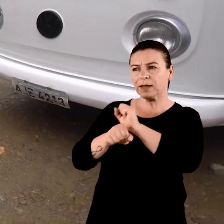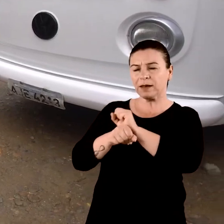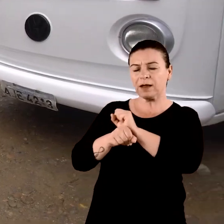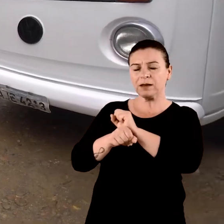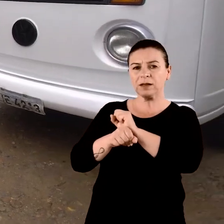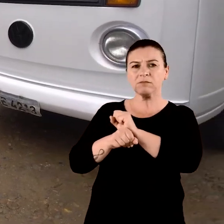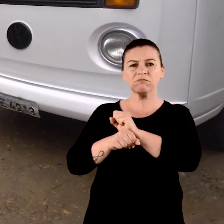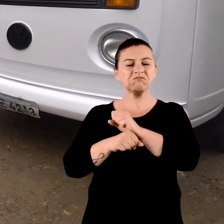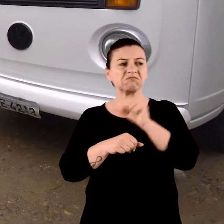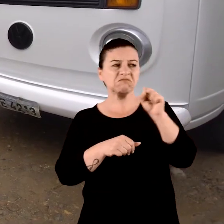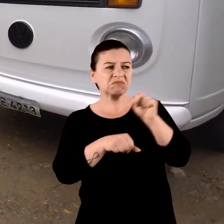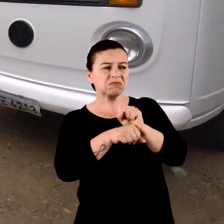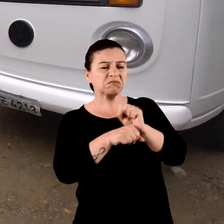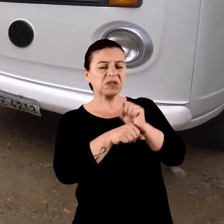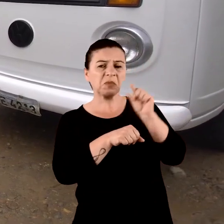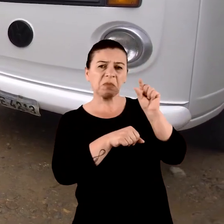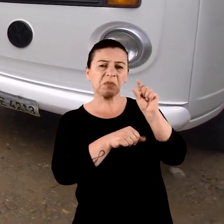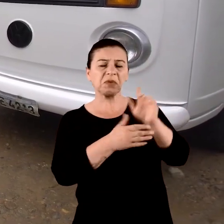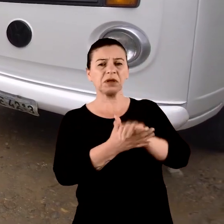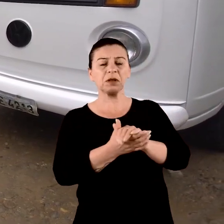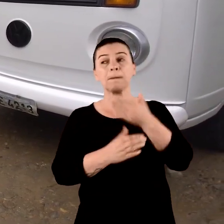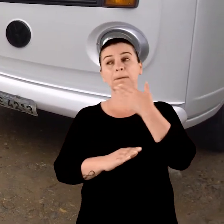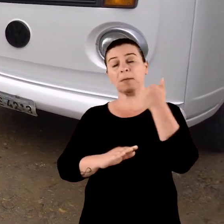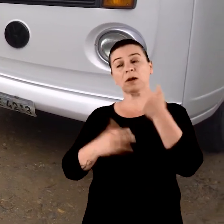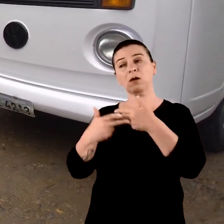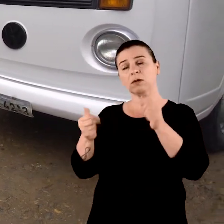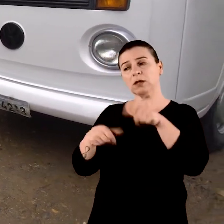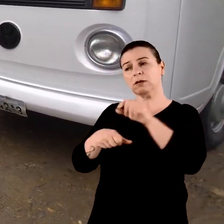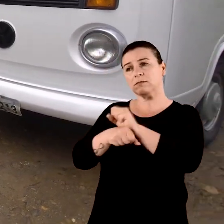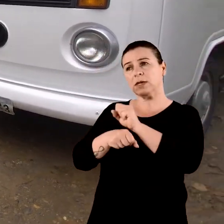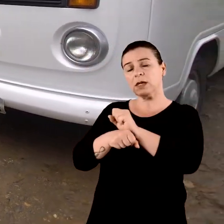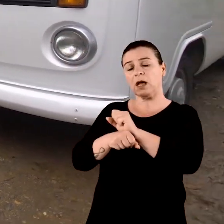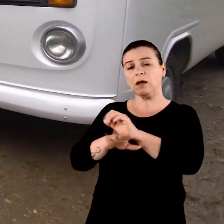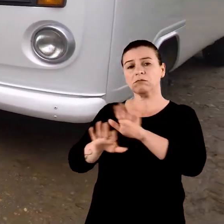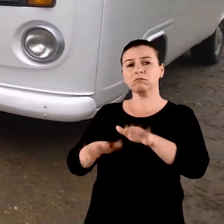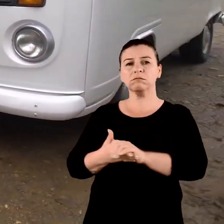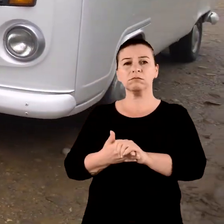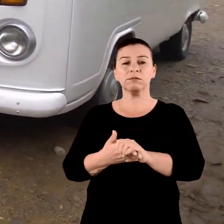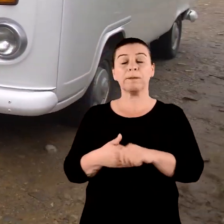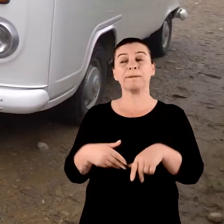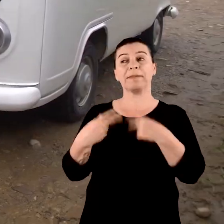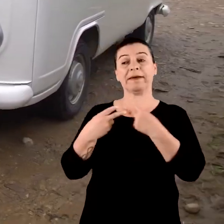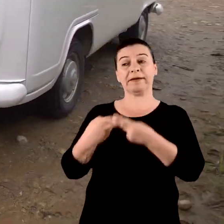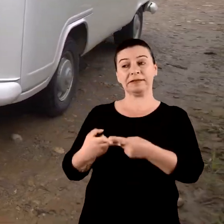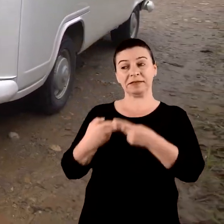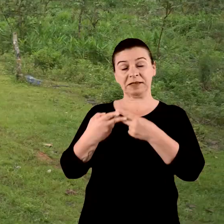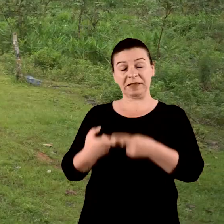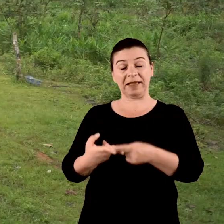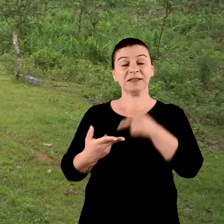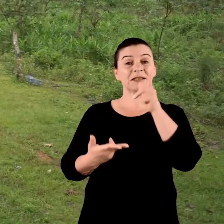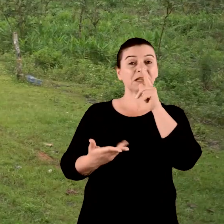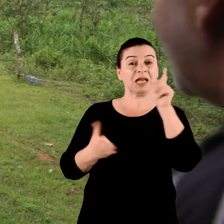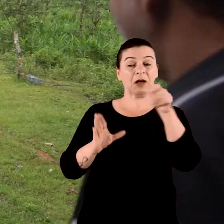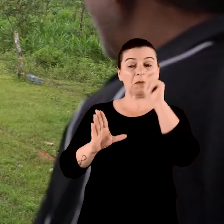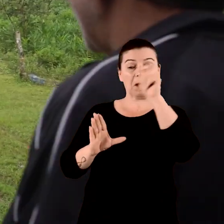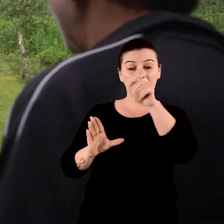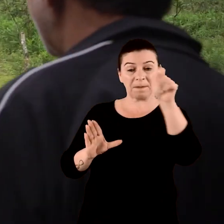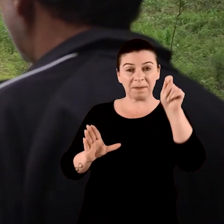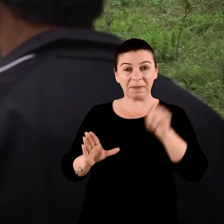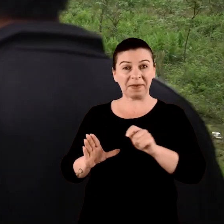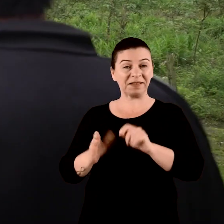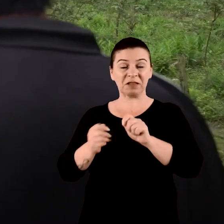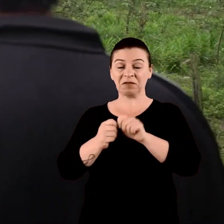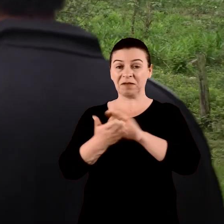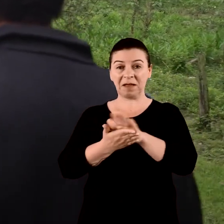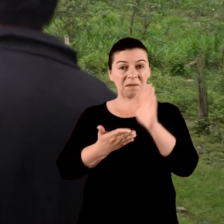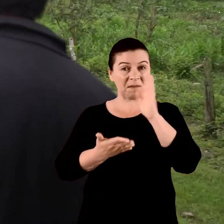vamos esperar, né, meu amigo? Guardar Vamos mais esperar. um pouco. Melhor coisa é nós esperarmos. Paciência e água benta não faz mal para ninguém,